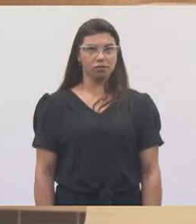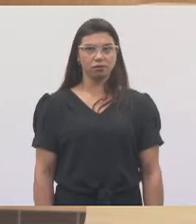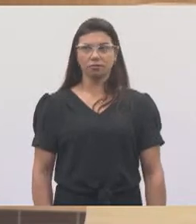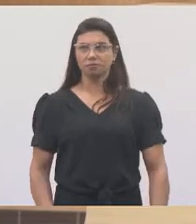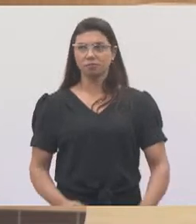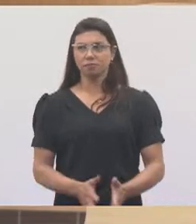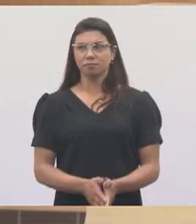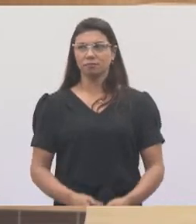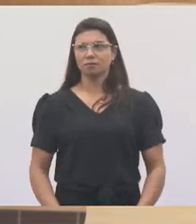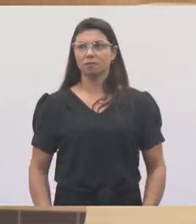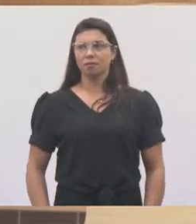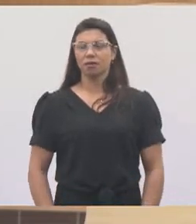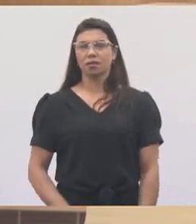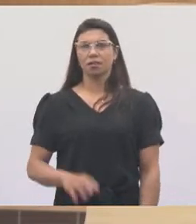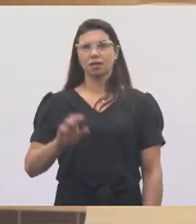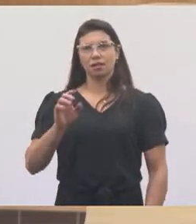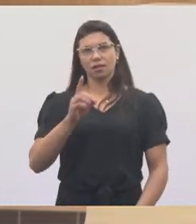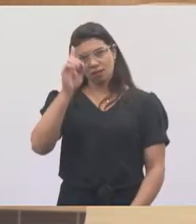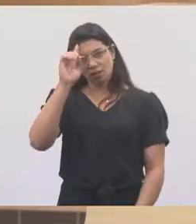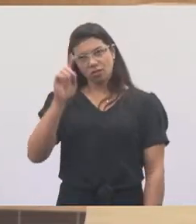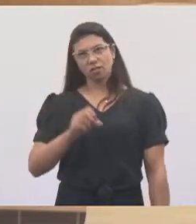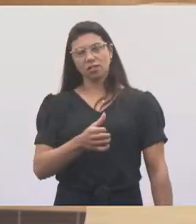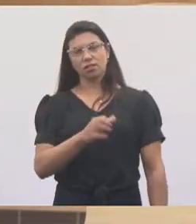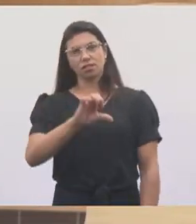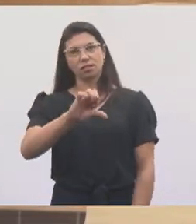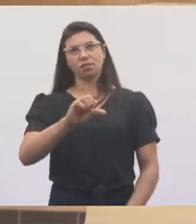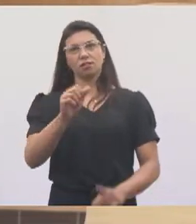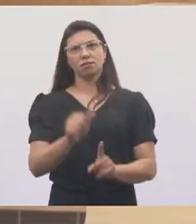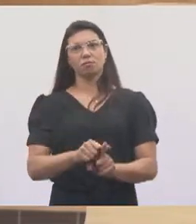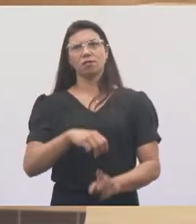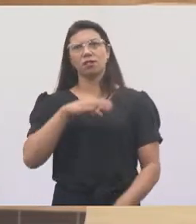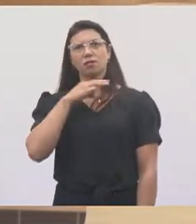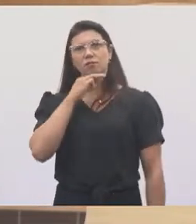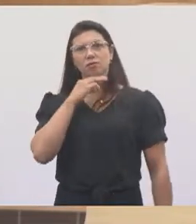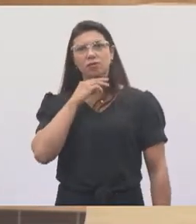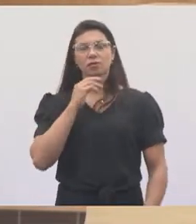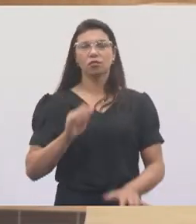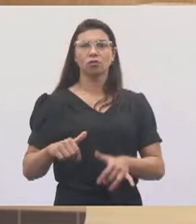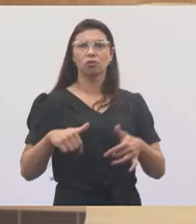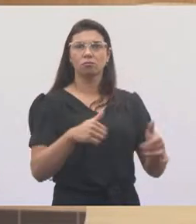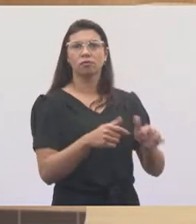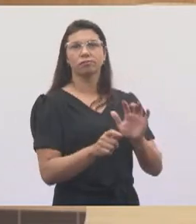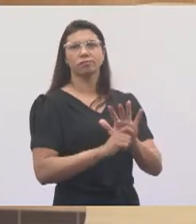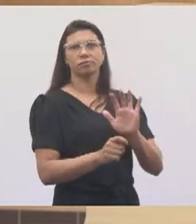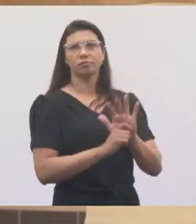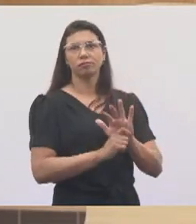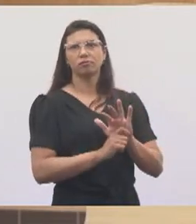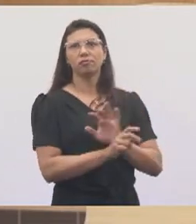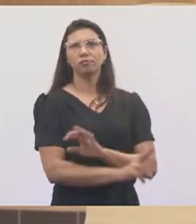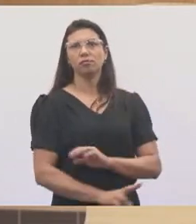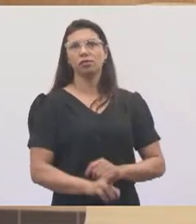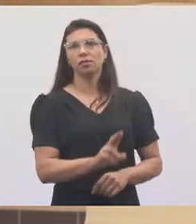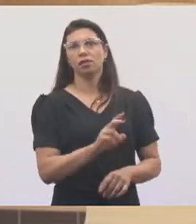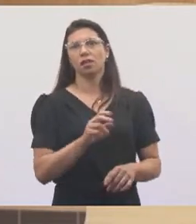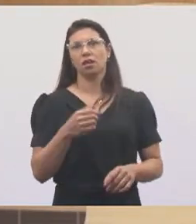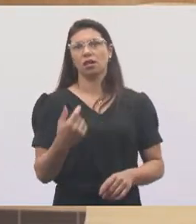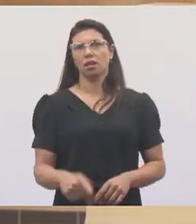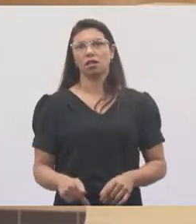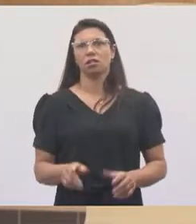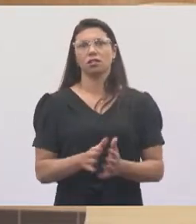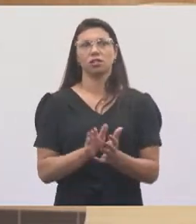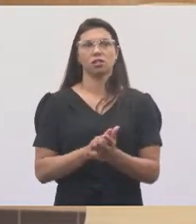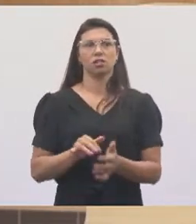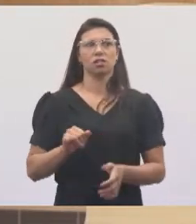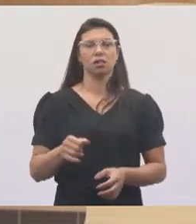Moção congratulatória de 19 de março de 1996, pelo combate ao tráfico de entorpecentes na cidade, atuante na Delegacia de Investigações